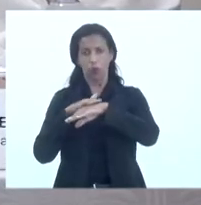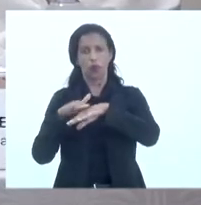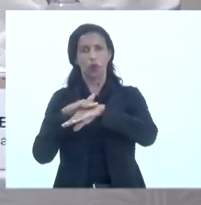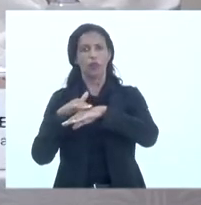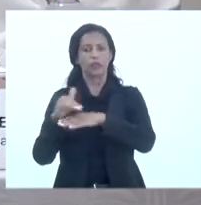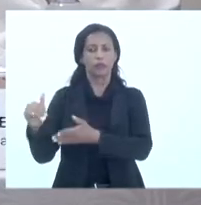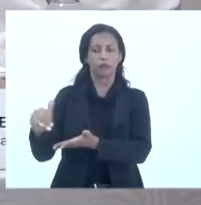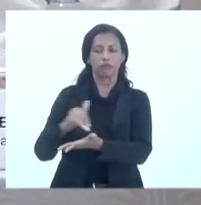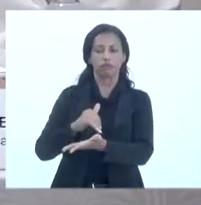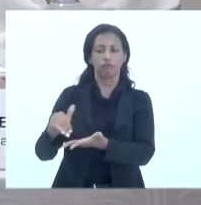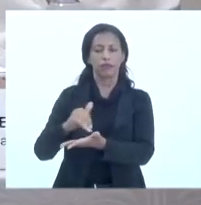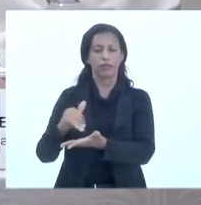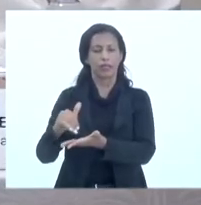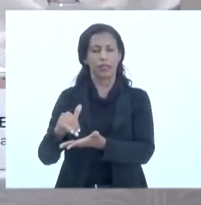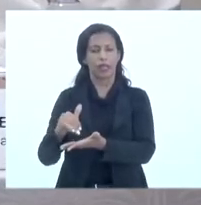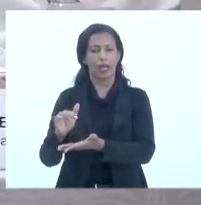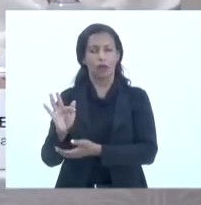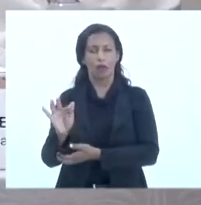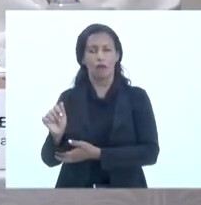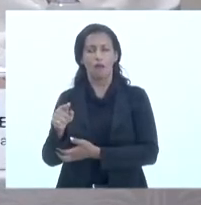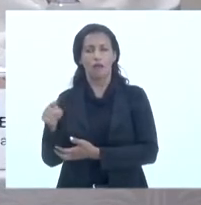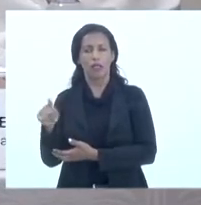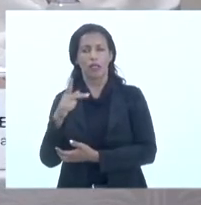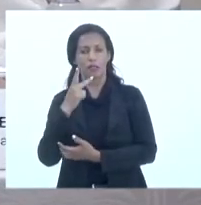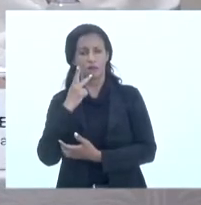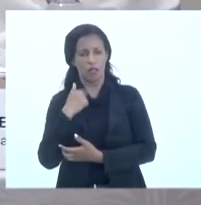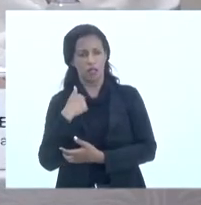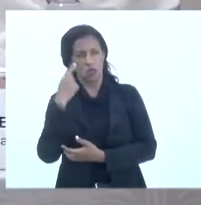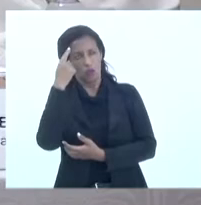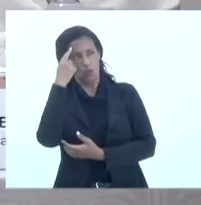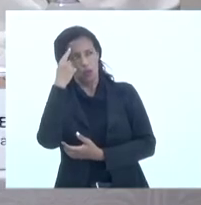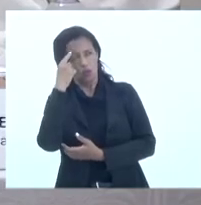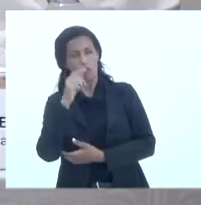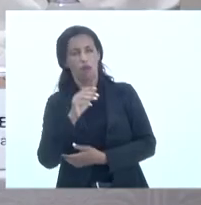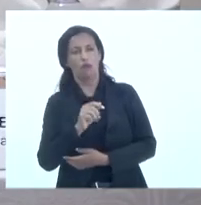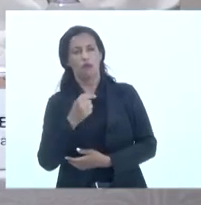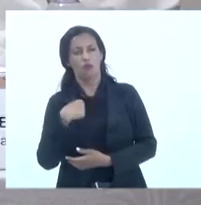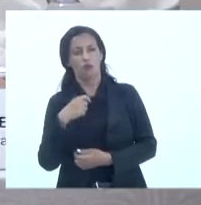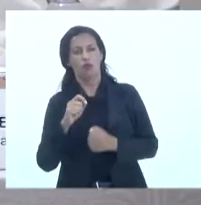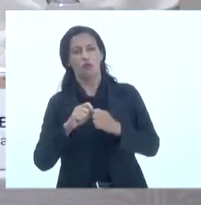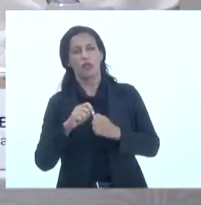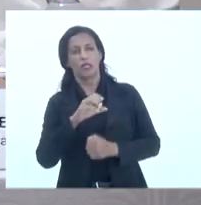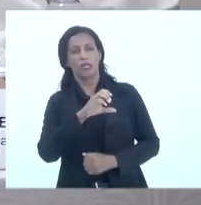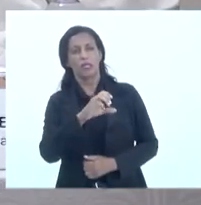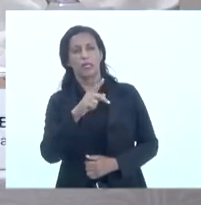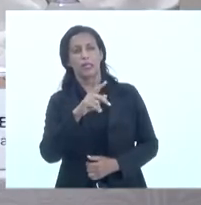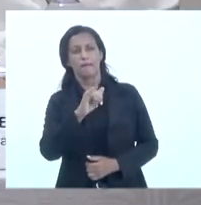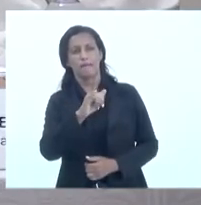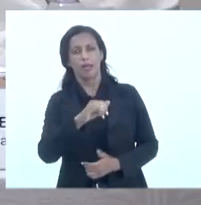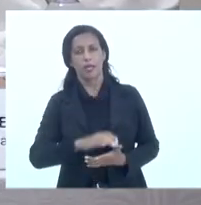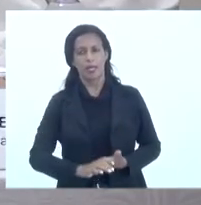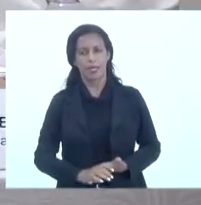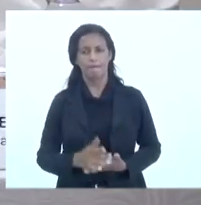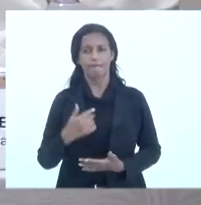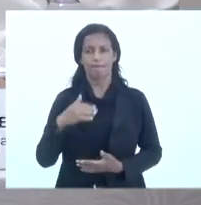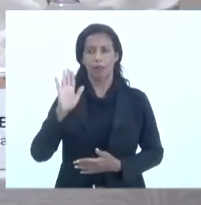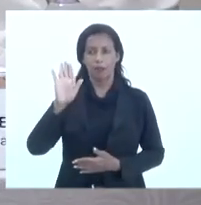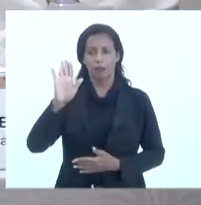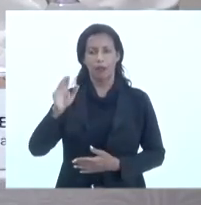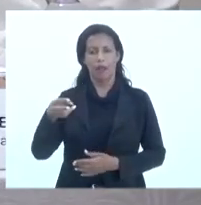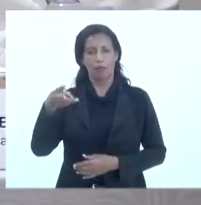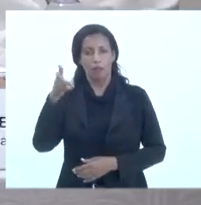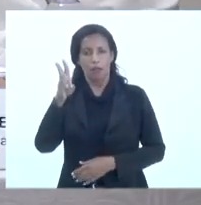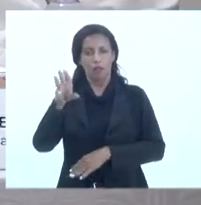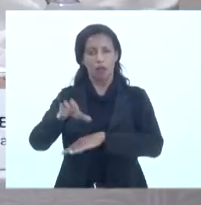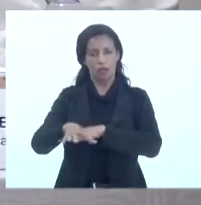Fazenda, falei, vou fazer uma CPI da participação especial. Ele falou, eu vou gostar. Então, falei, 3 horas da tarde você vai ter a